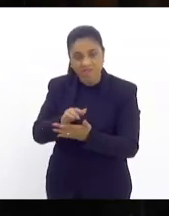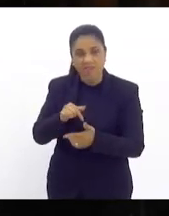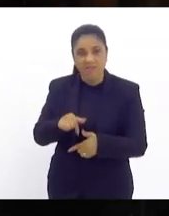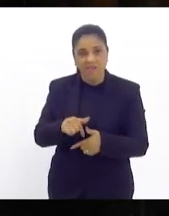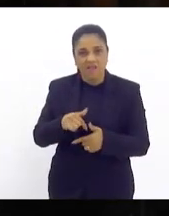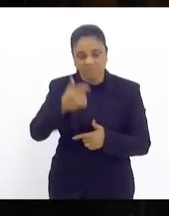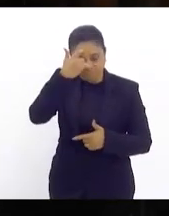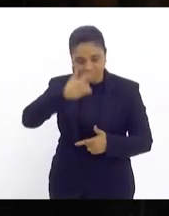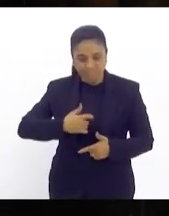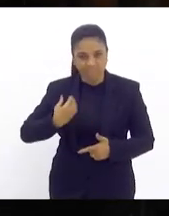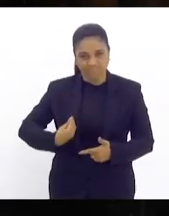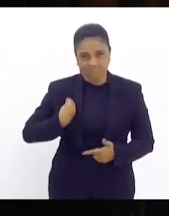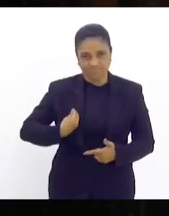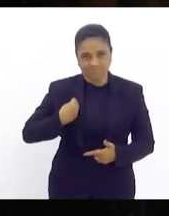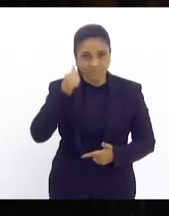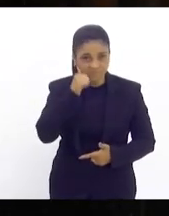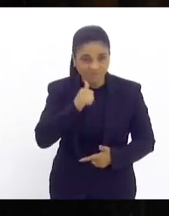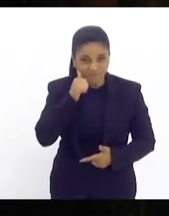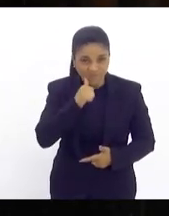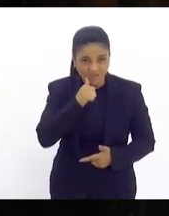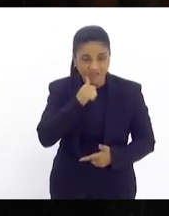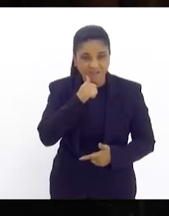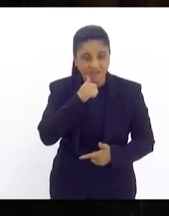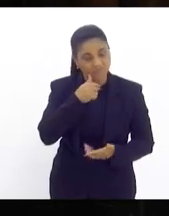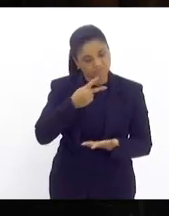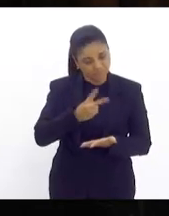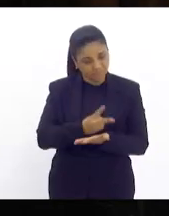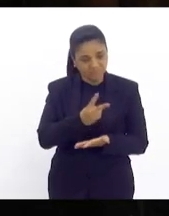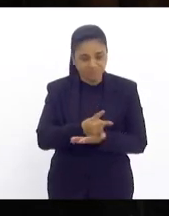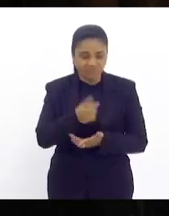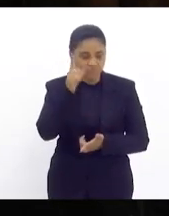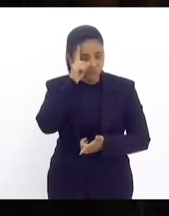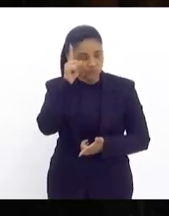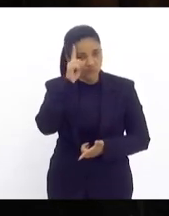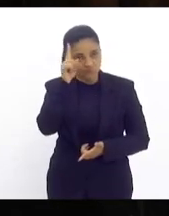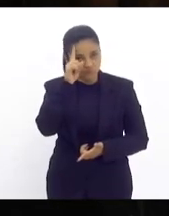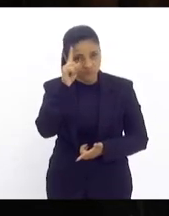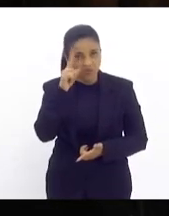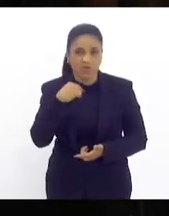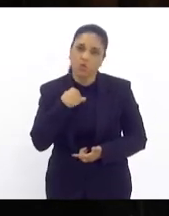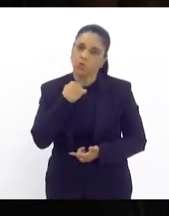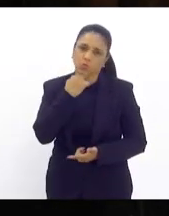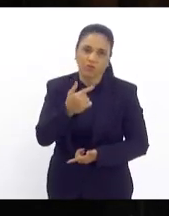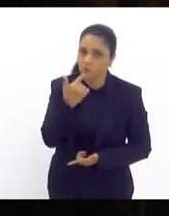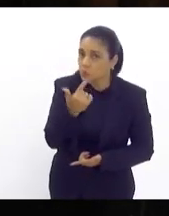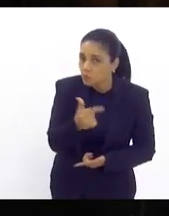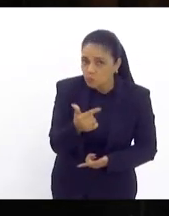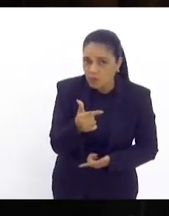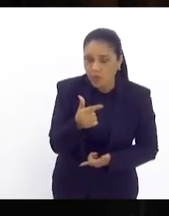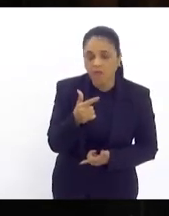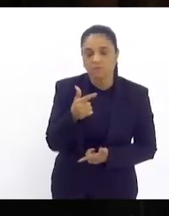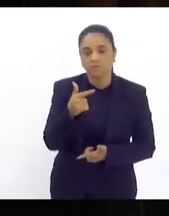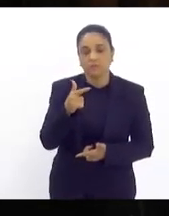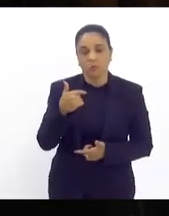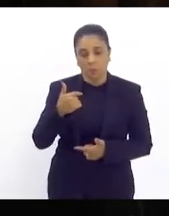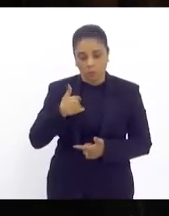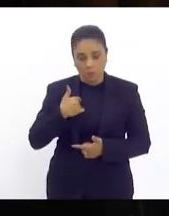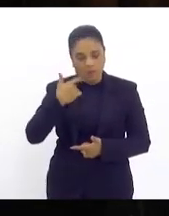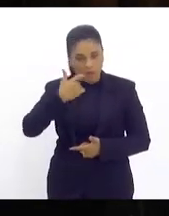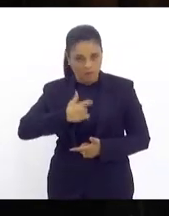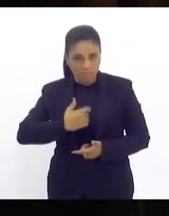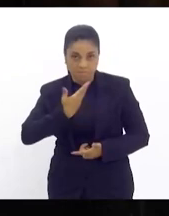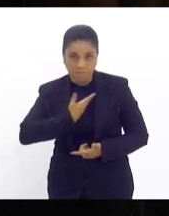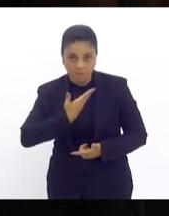nossa existência dentro desses espaços ela é cotidiana e eu não tenho dúvida que se hoje um companheira Nossa como